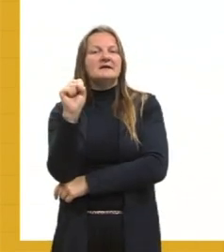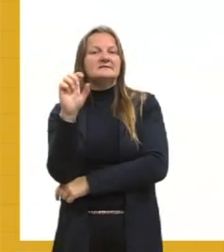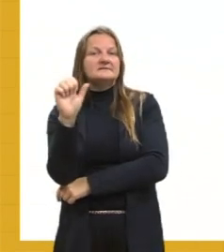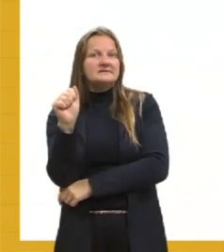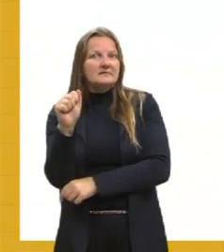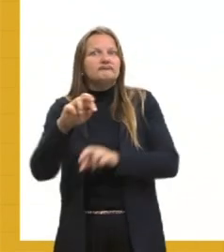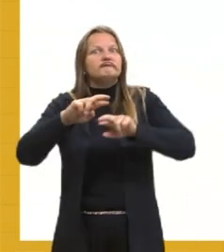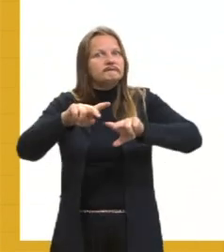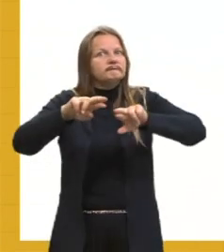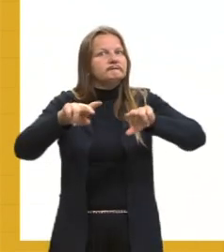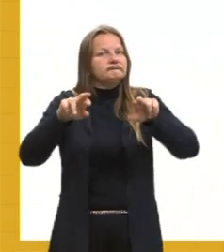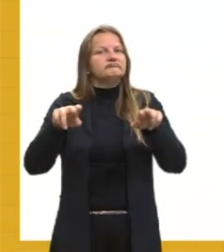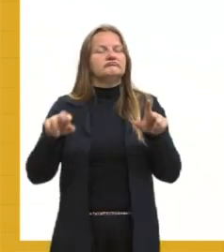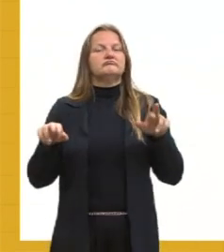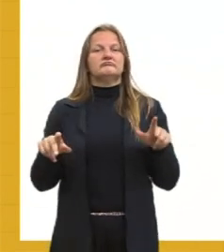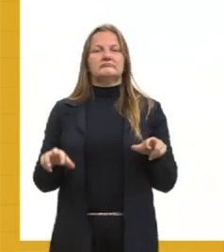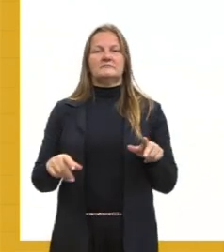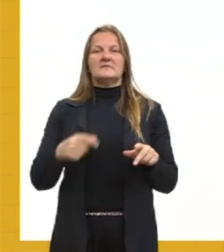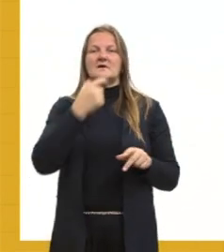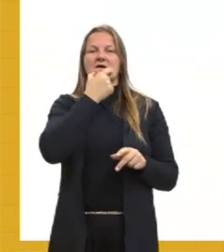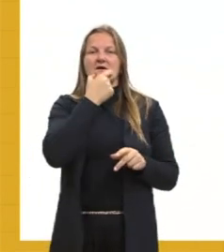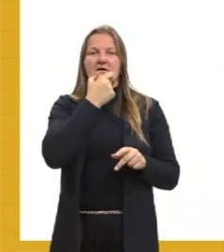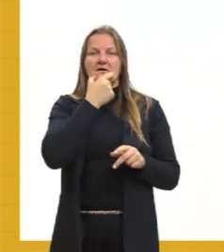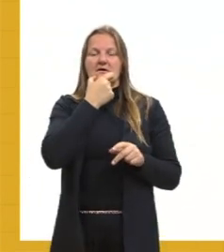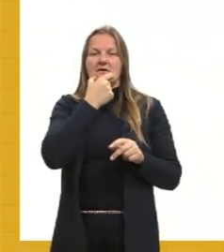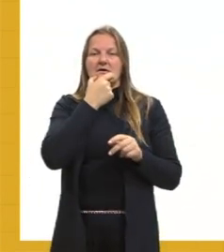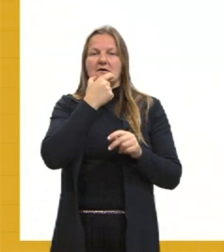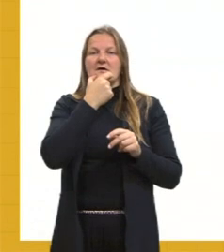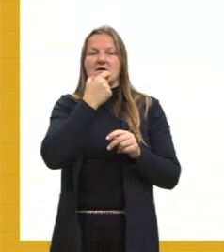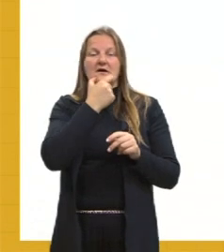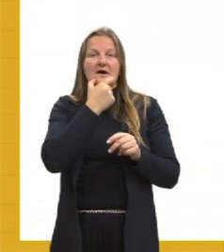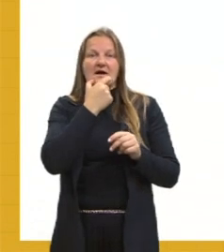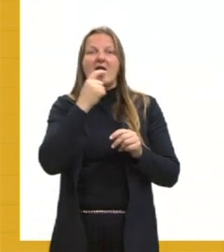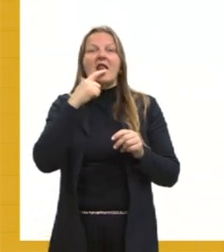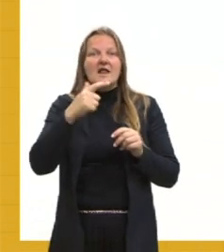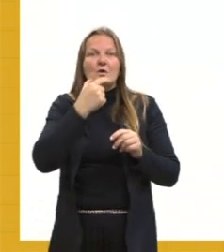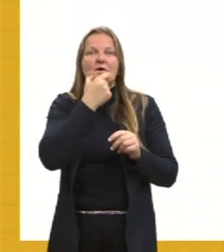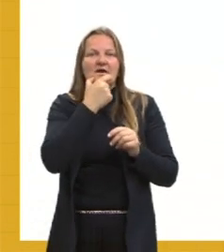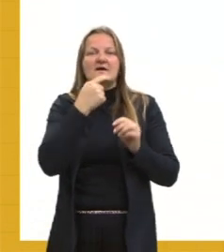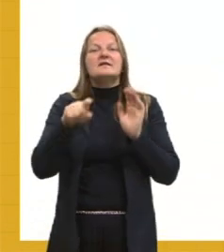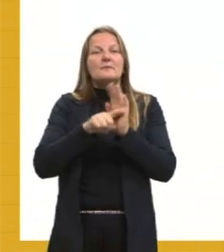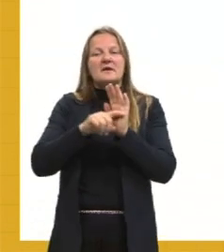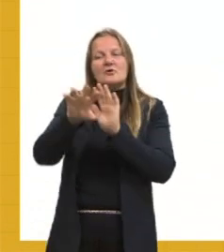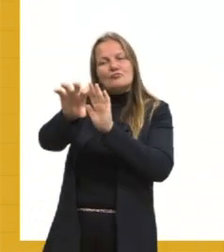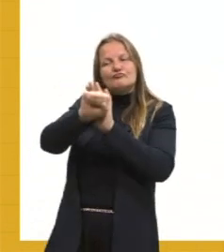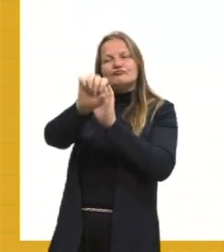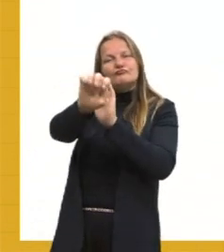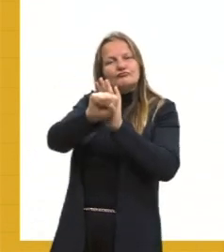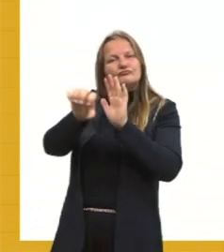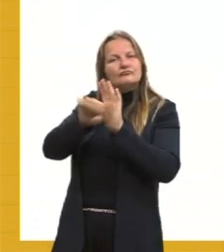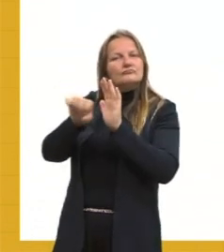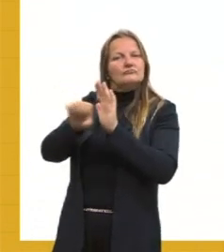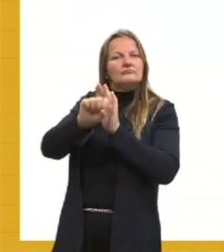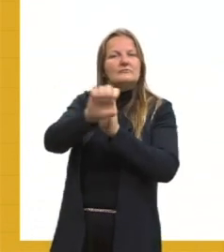além da língua inglesa influenciar nossa língua portuguesa Ela também sofreu influência influências E